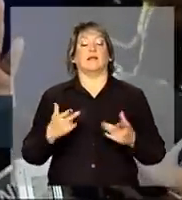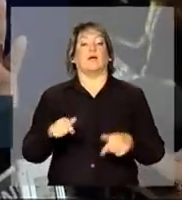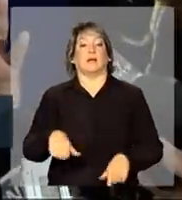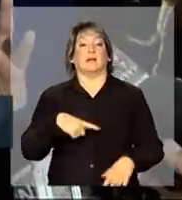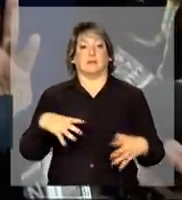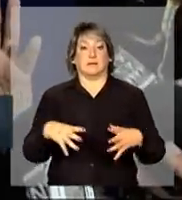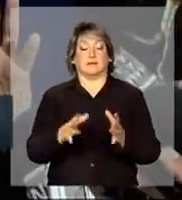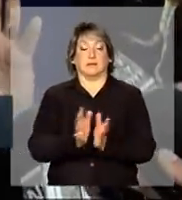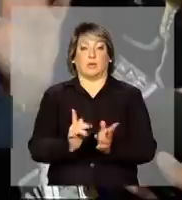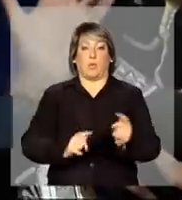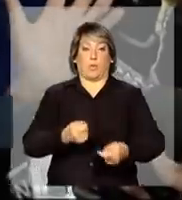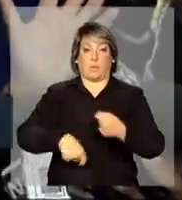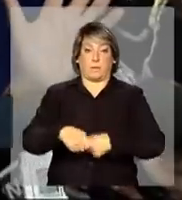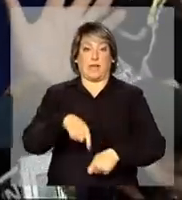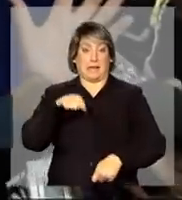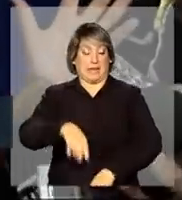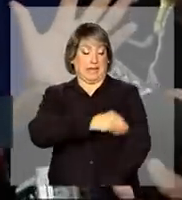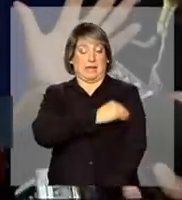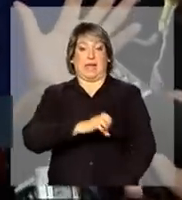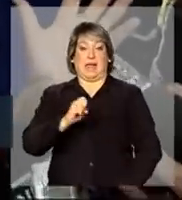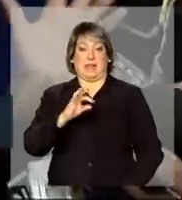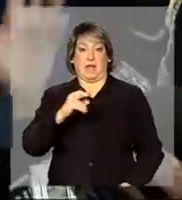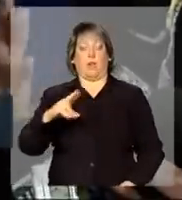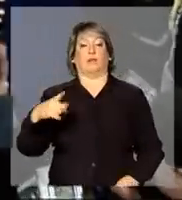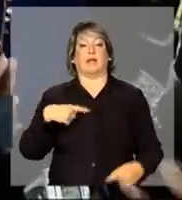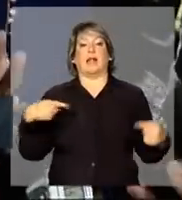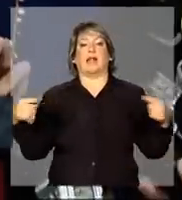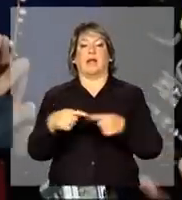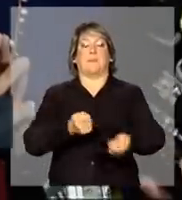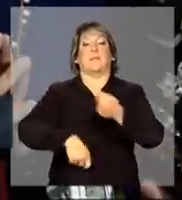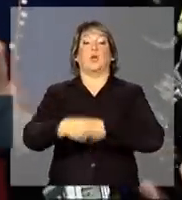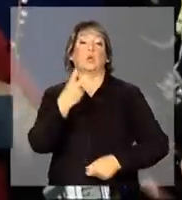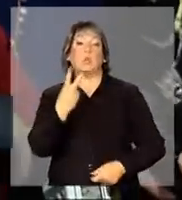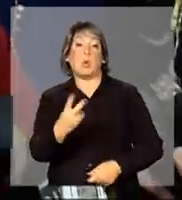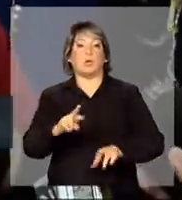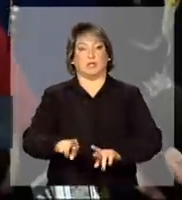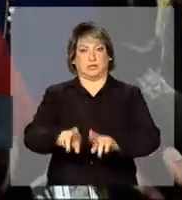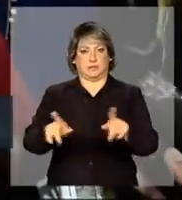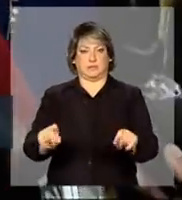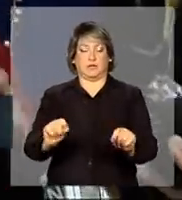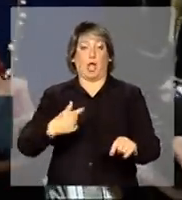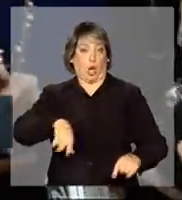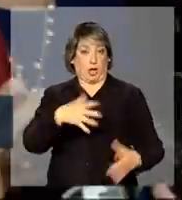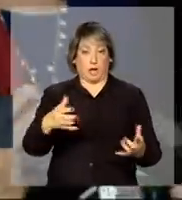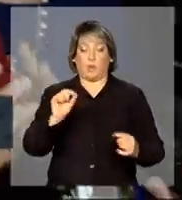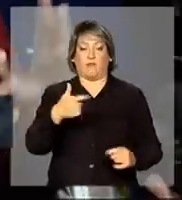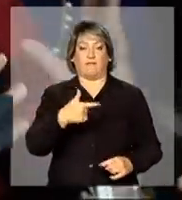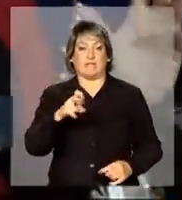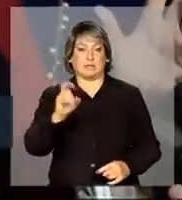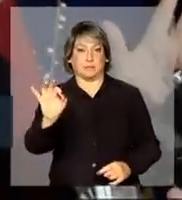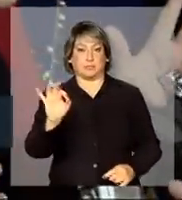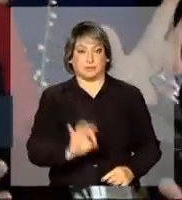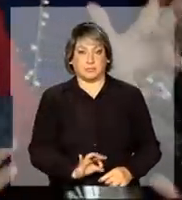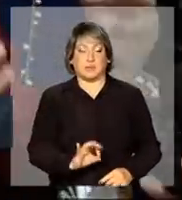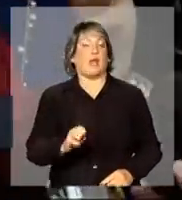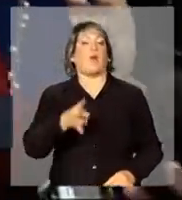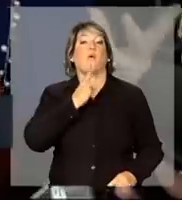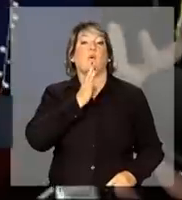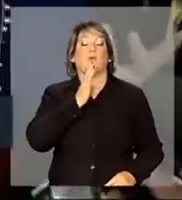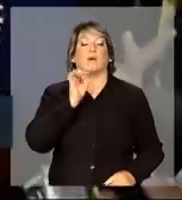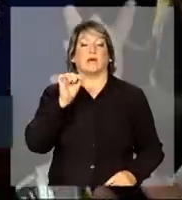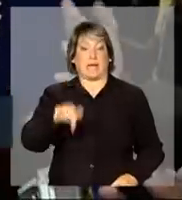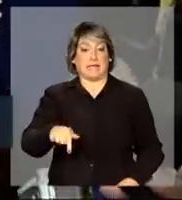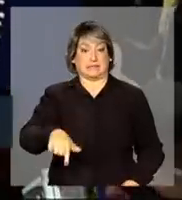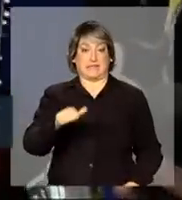está ligado a dois mercados distintos. O que nós queremos com os 25% é conhecer que